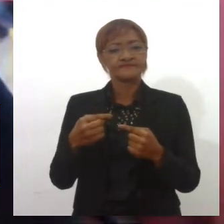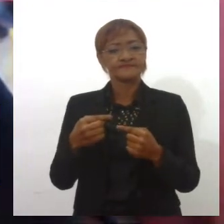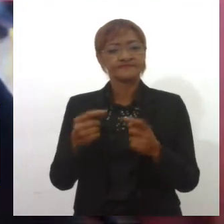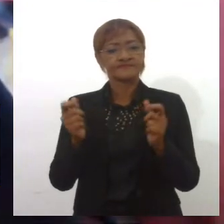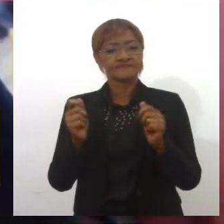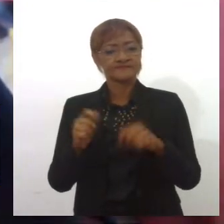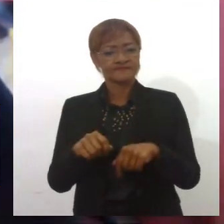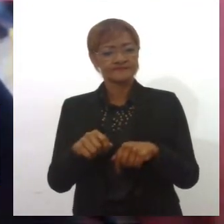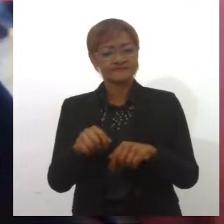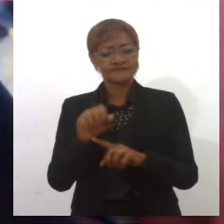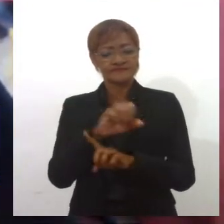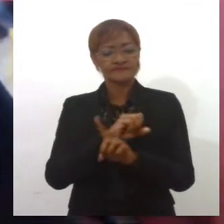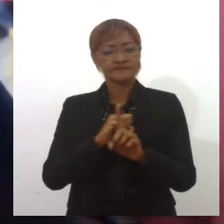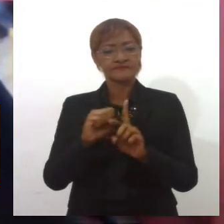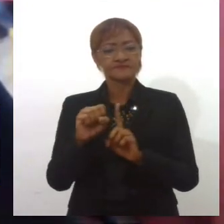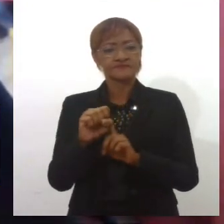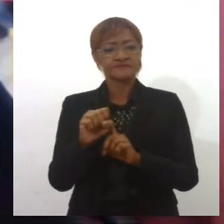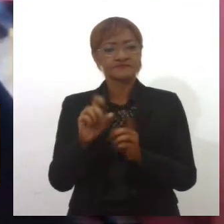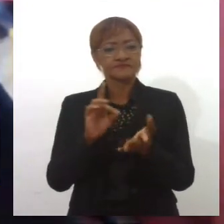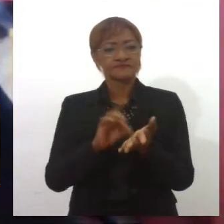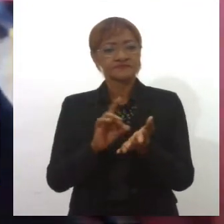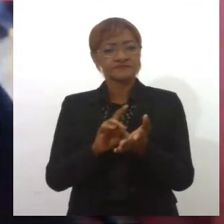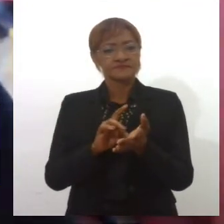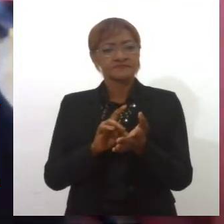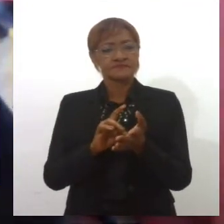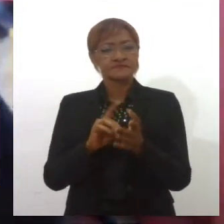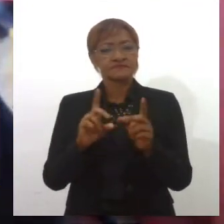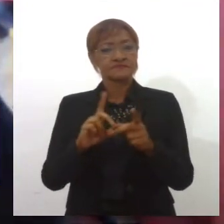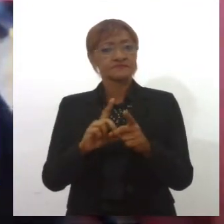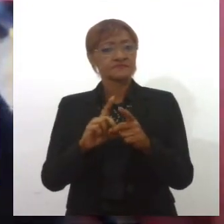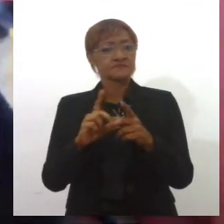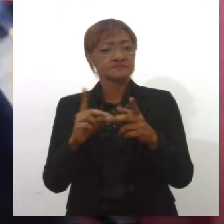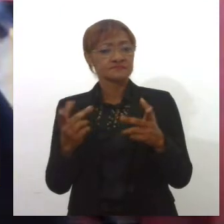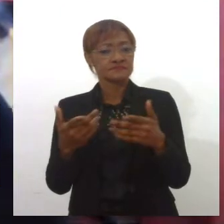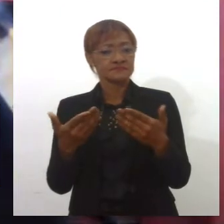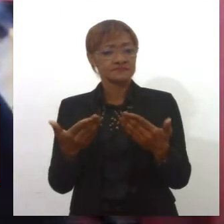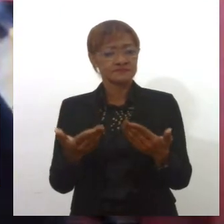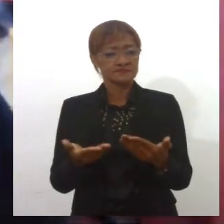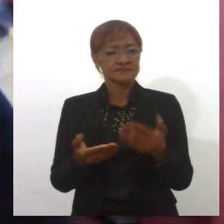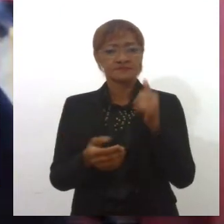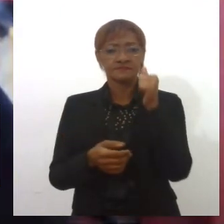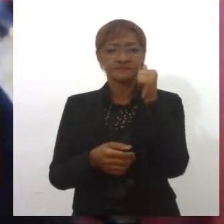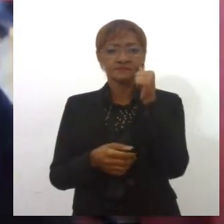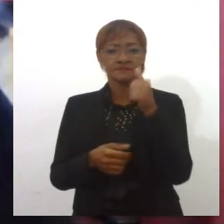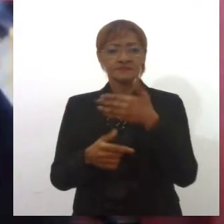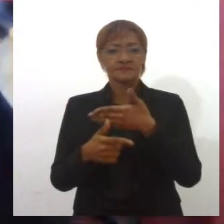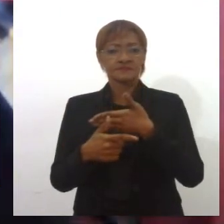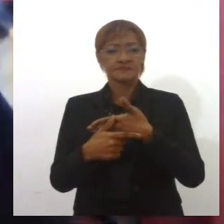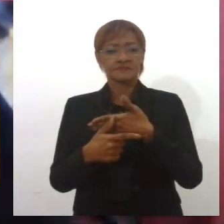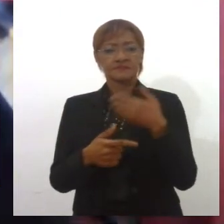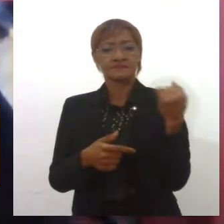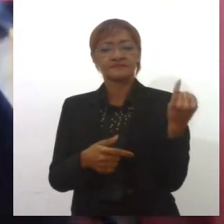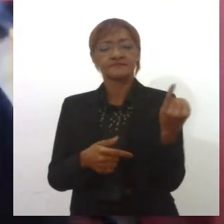com que uma sociedade realmente seja mais justa e mais democrática, na qual a mulher tem um papel